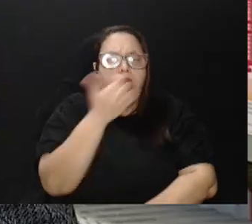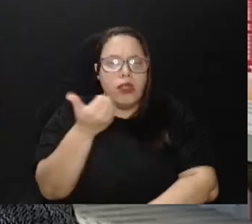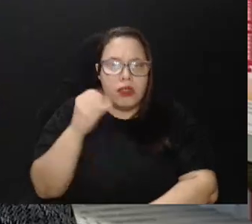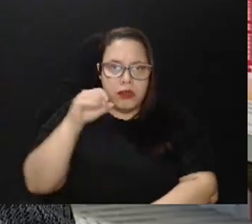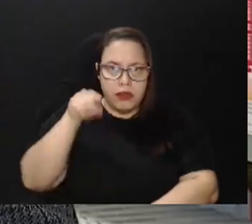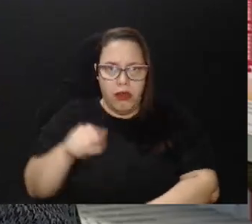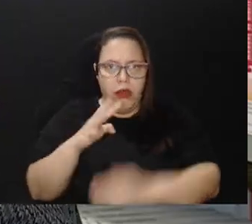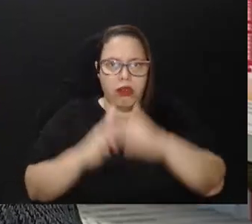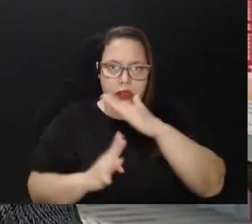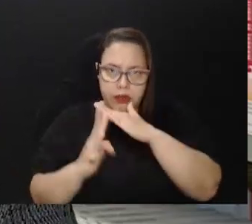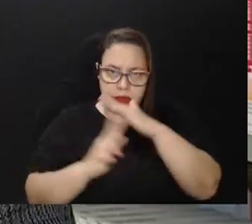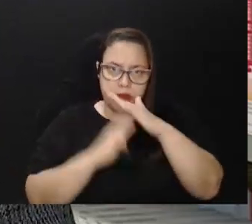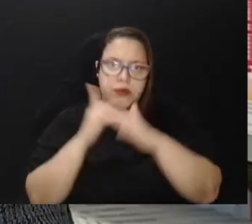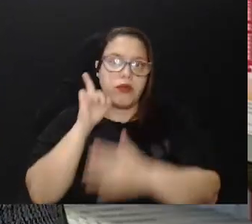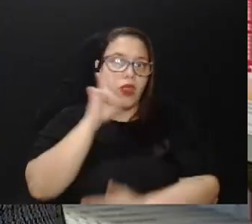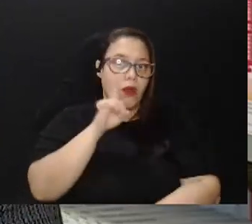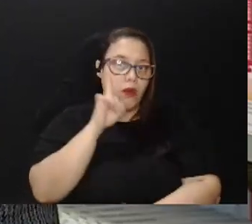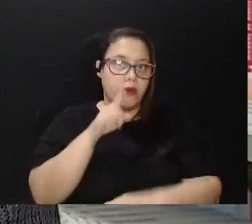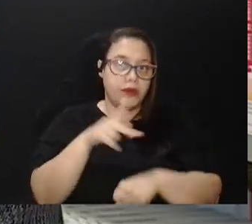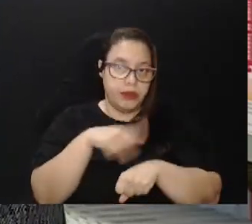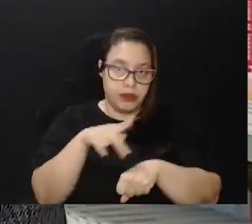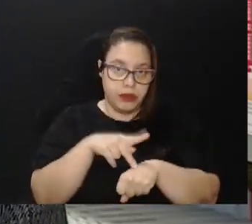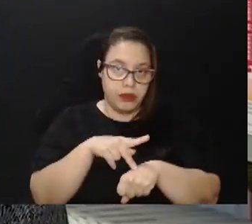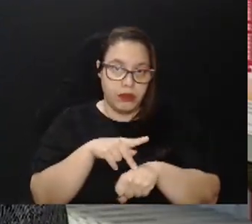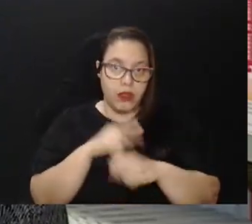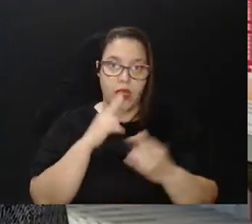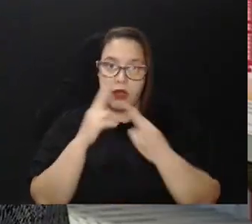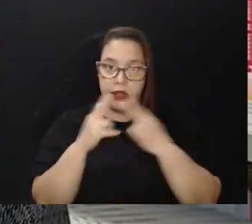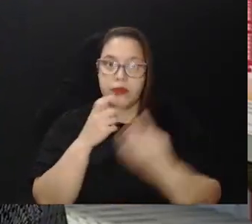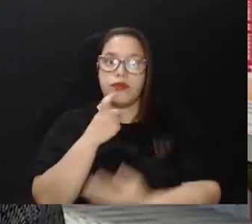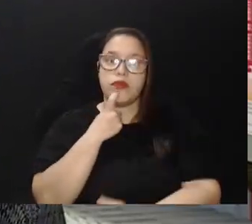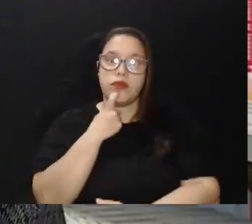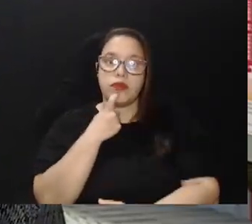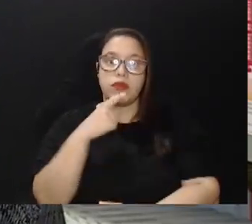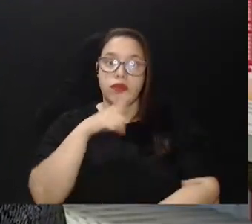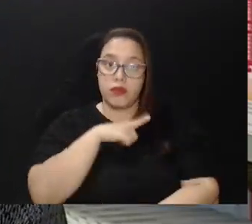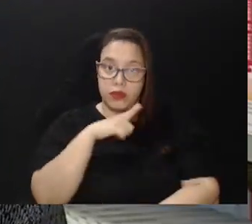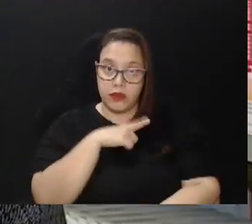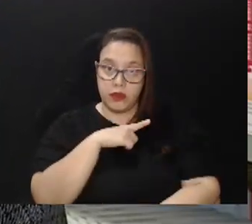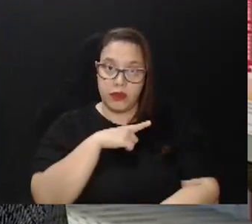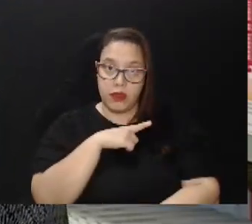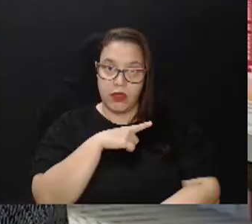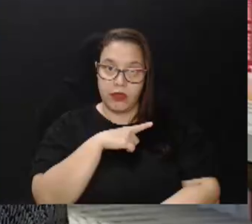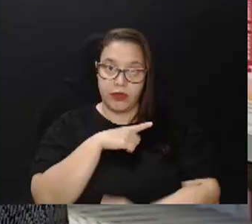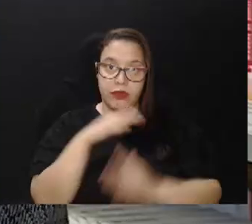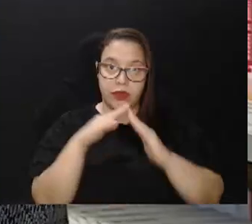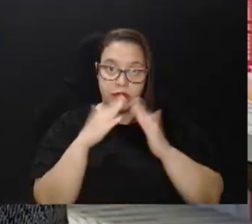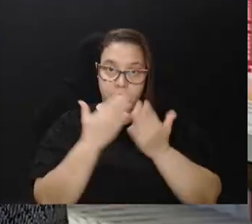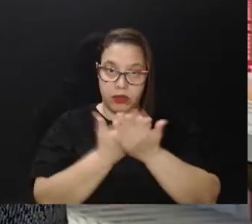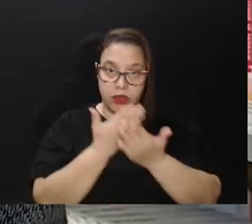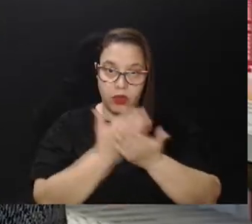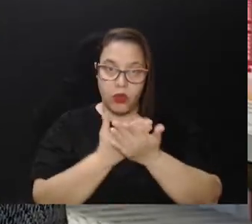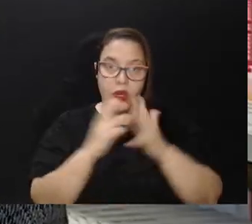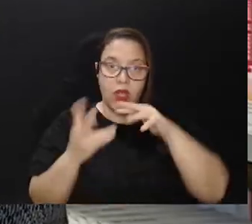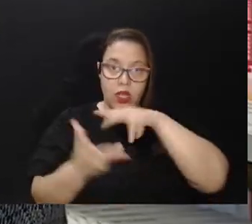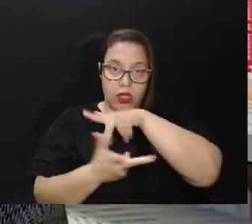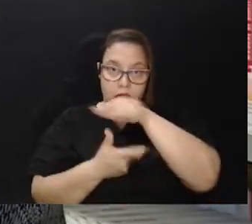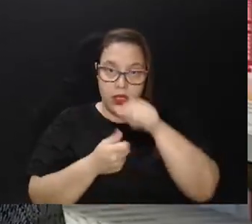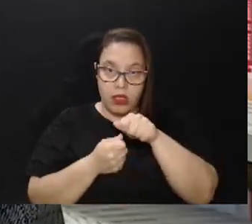americanos. Então a relação com Campinas tem a ver com o Colégio Internacional, que foi inaugurado